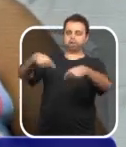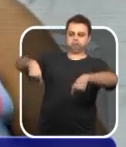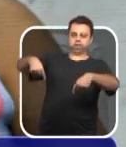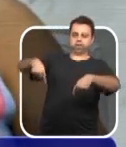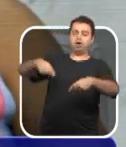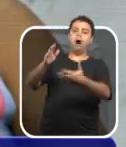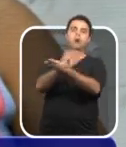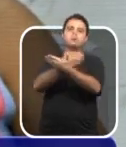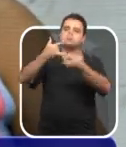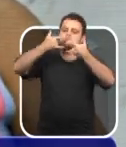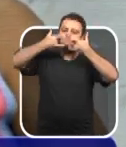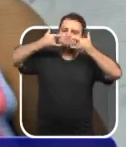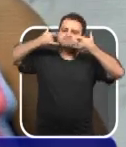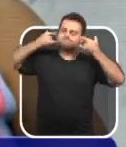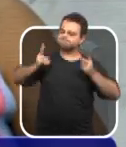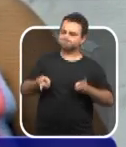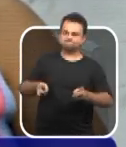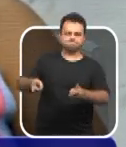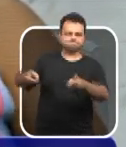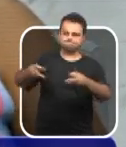usa máscara até hoje.